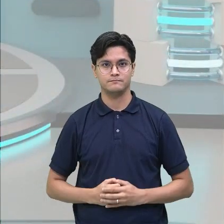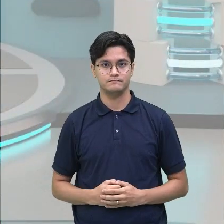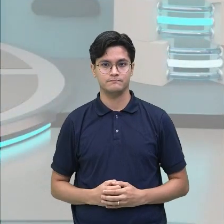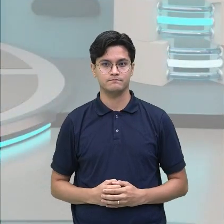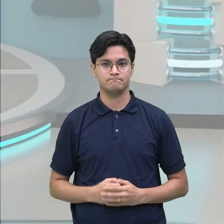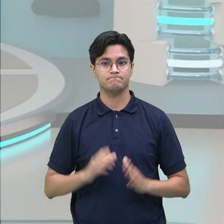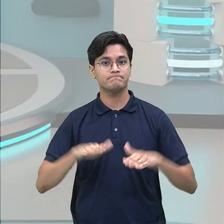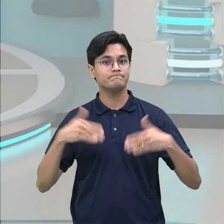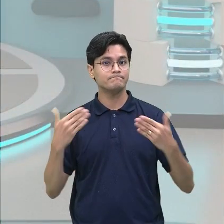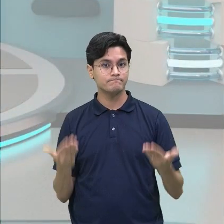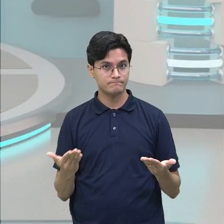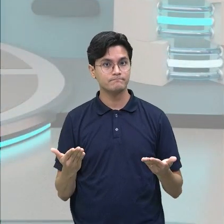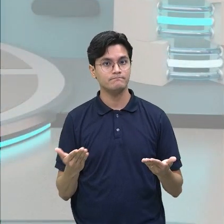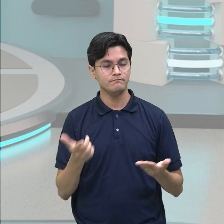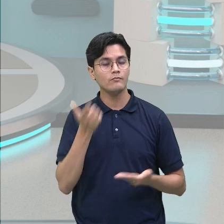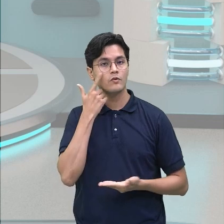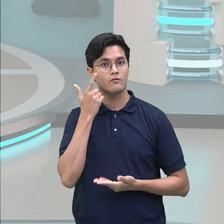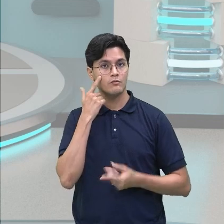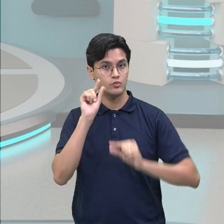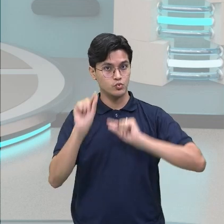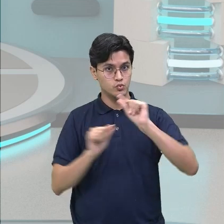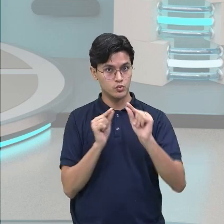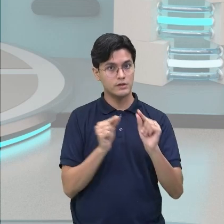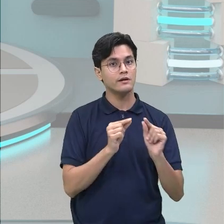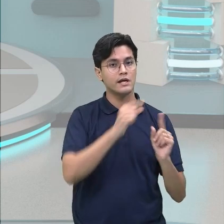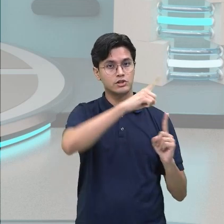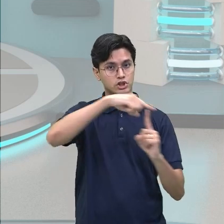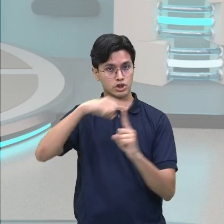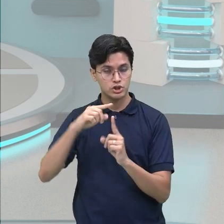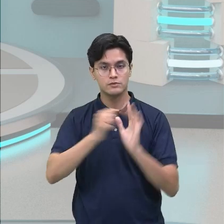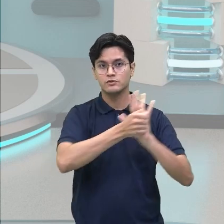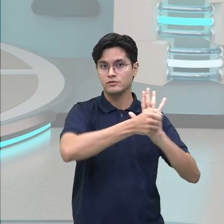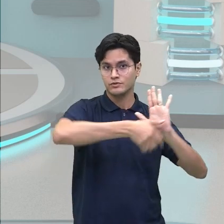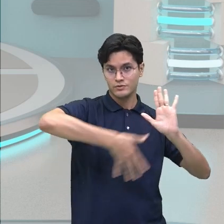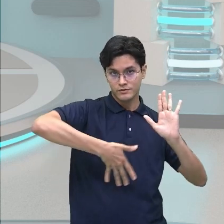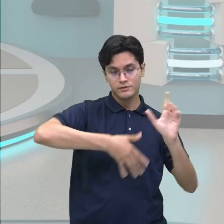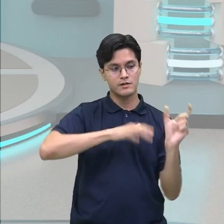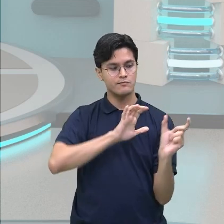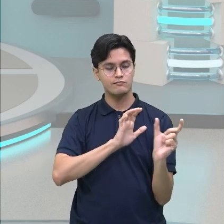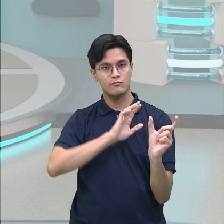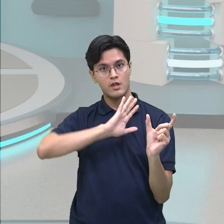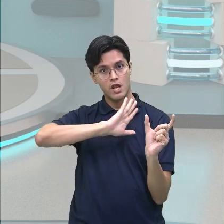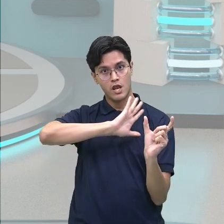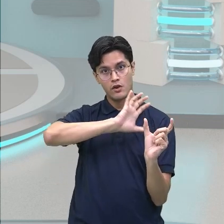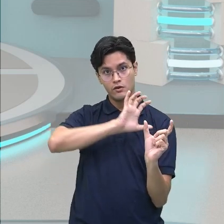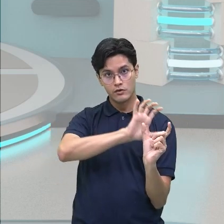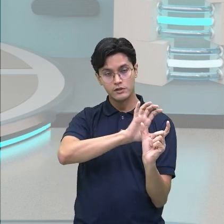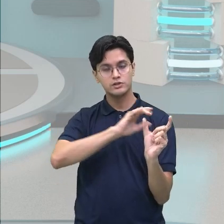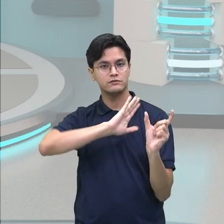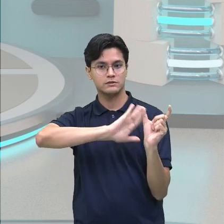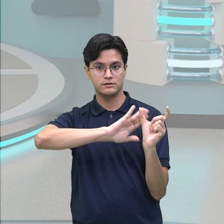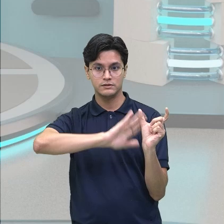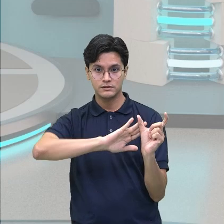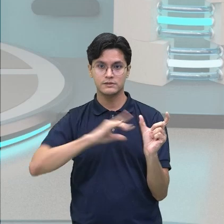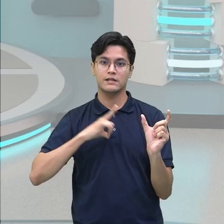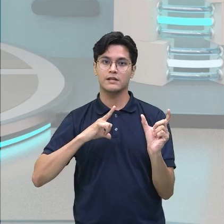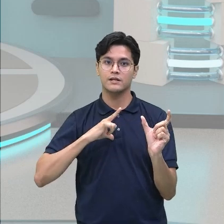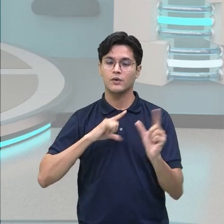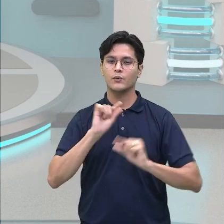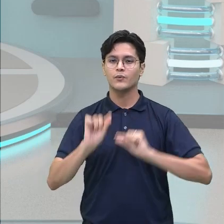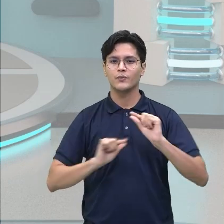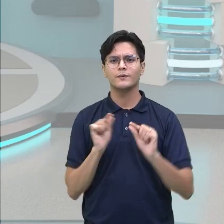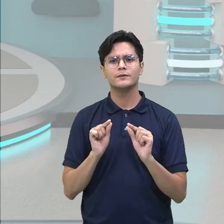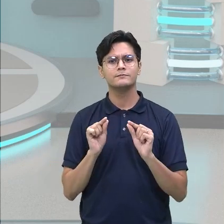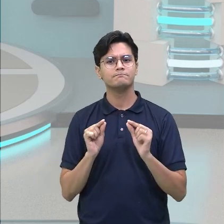Então, e aí nós vimos essas figuras de linguagem que envolvem o conotativo e o denotativo, aonde estão separadas, não é verdade? E aonde